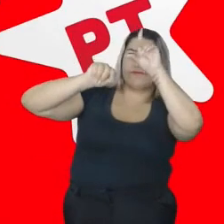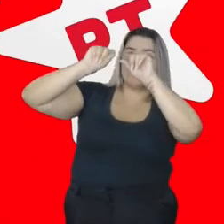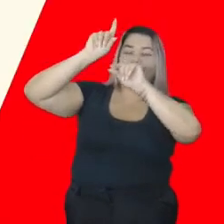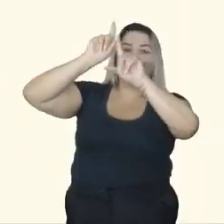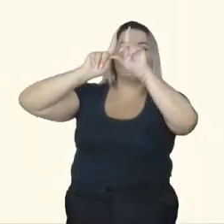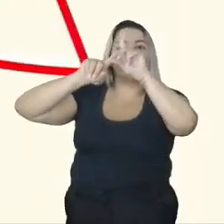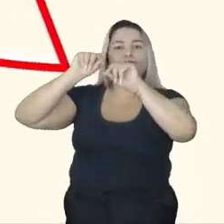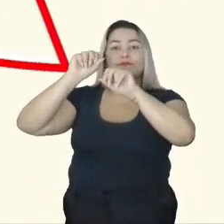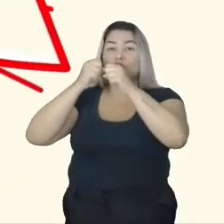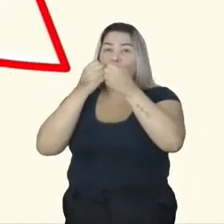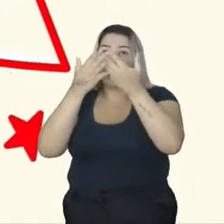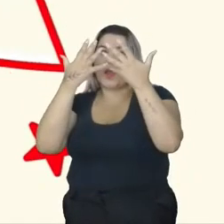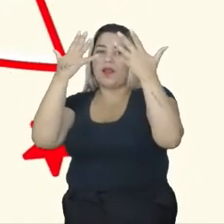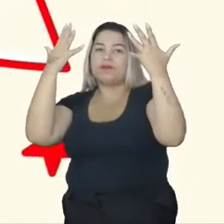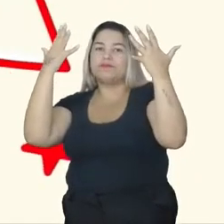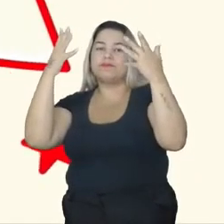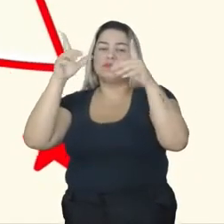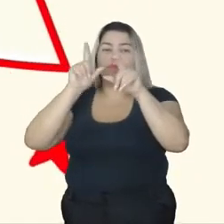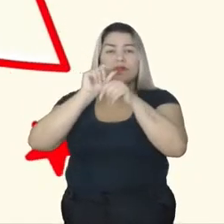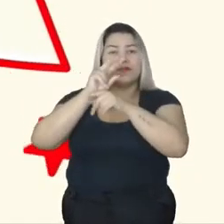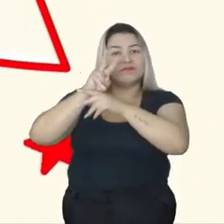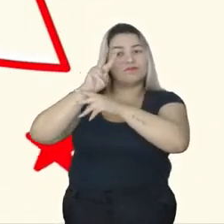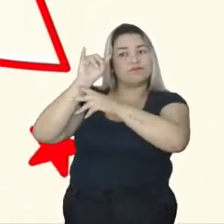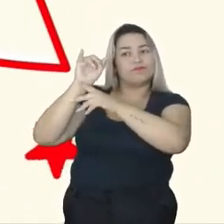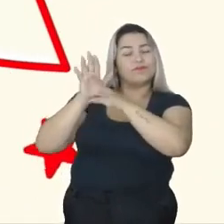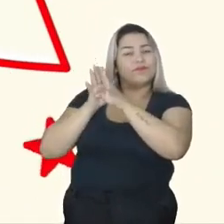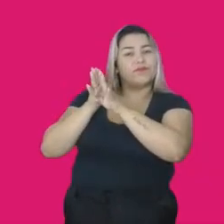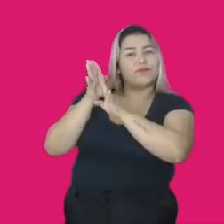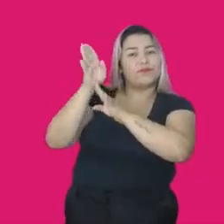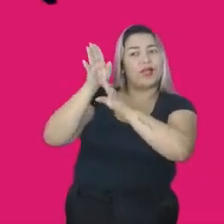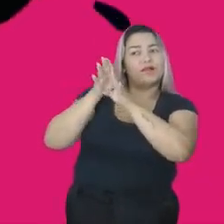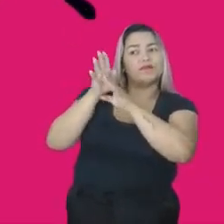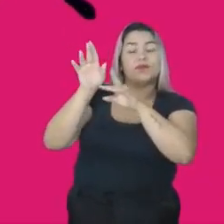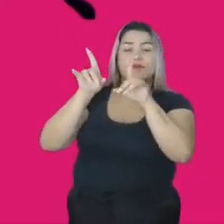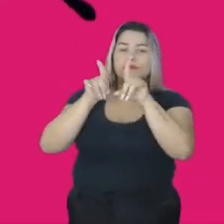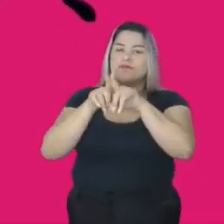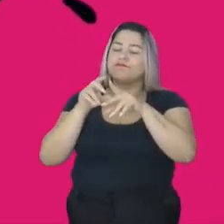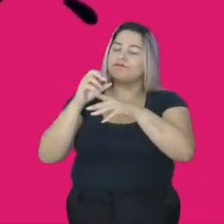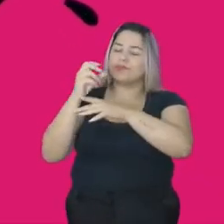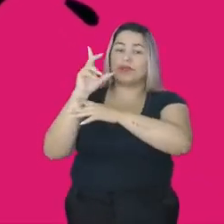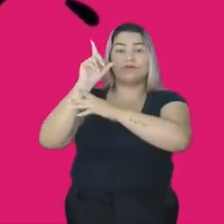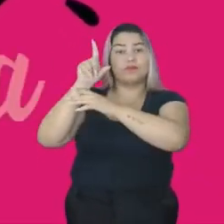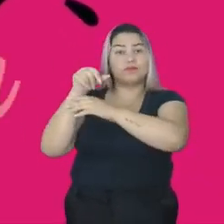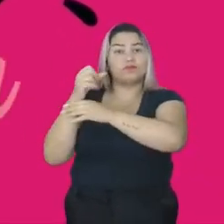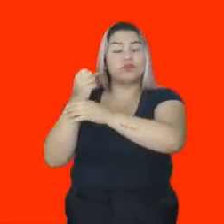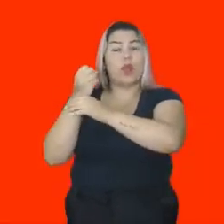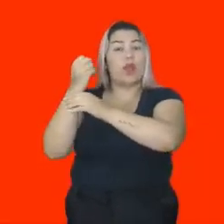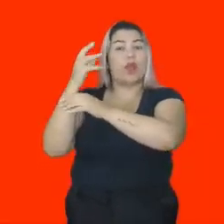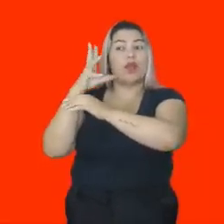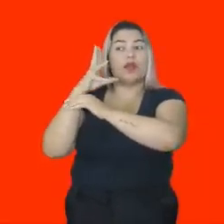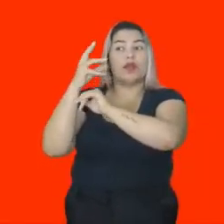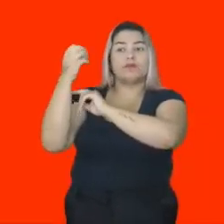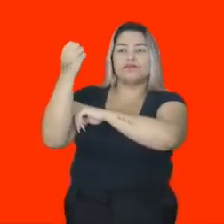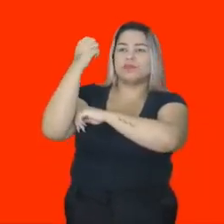brilha, ela é quem vai me guiar. Ser guerreira é minha